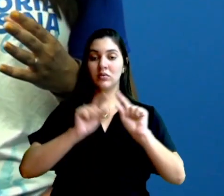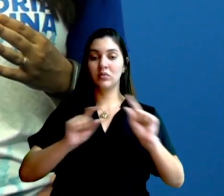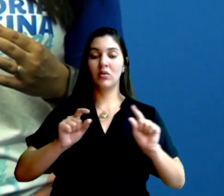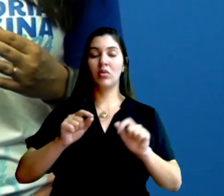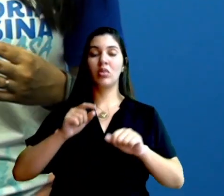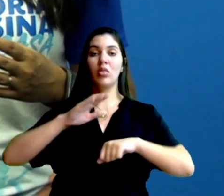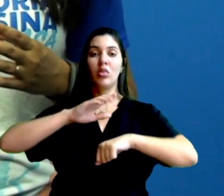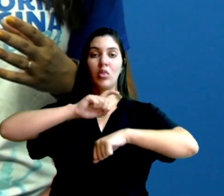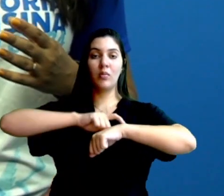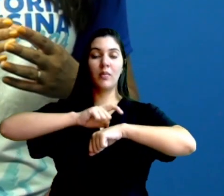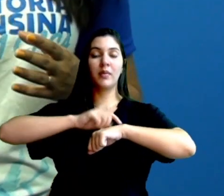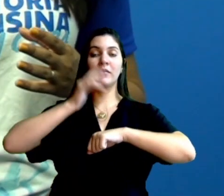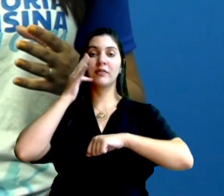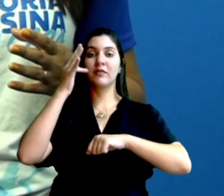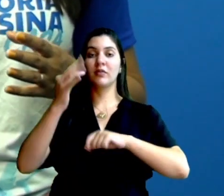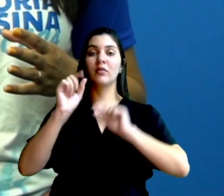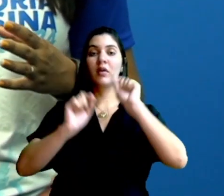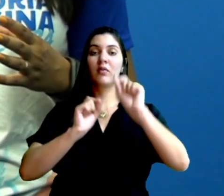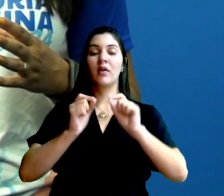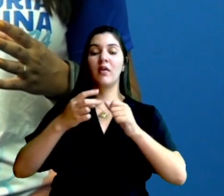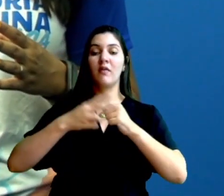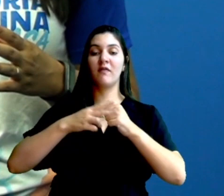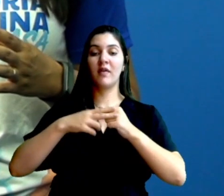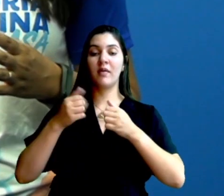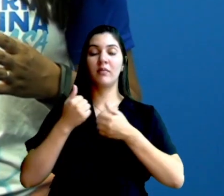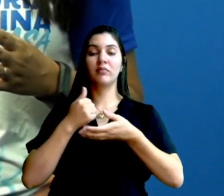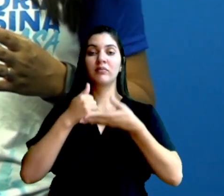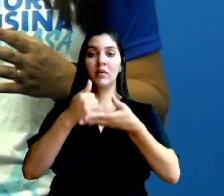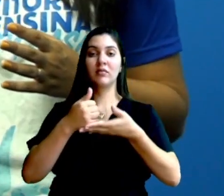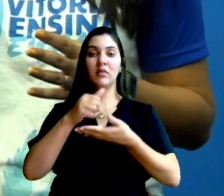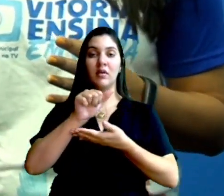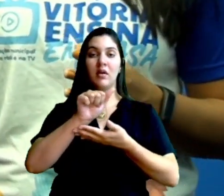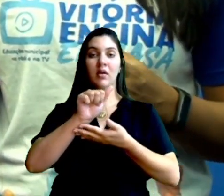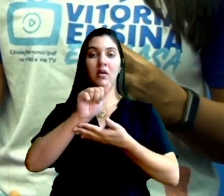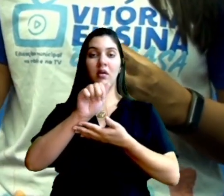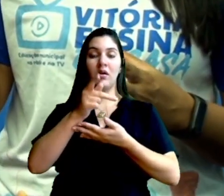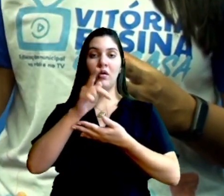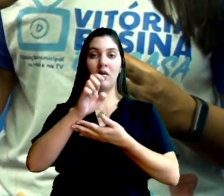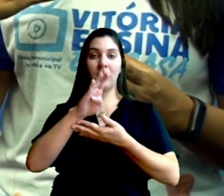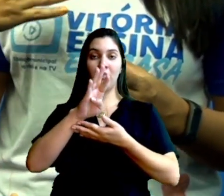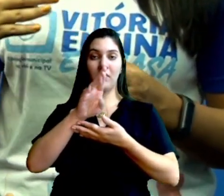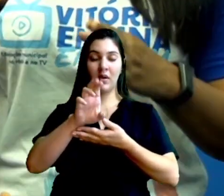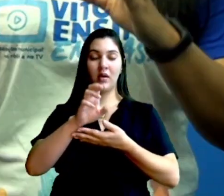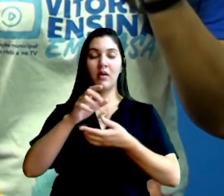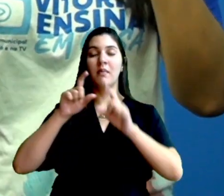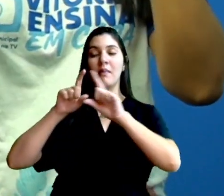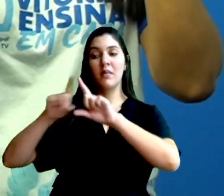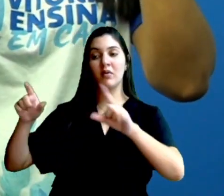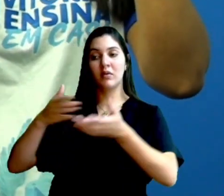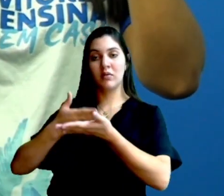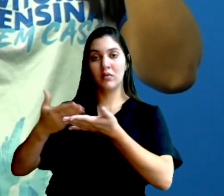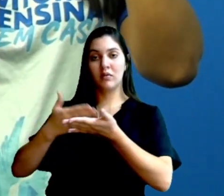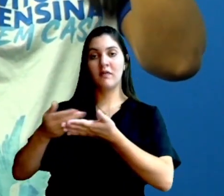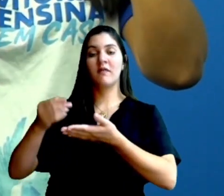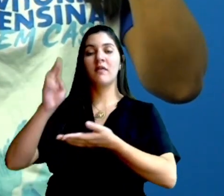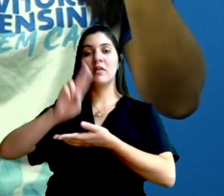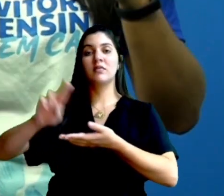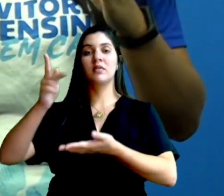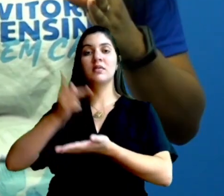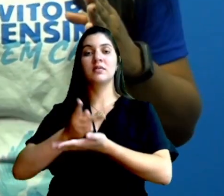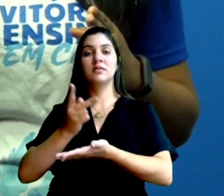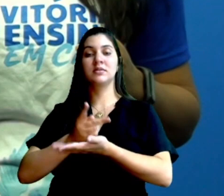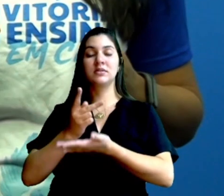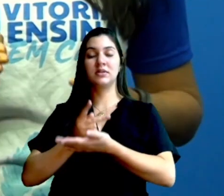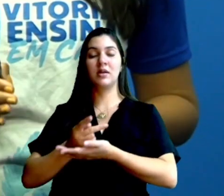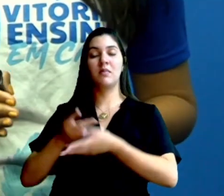tempo futuro, é o verbo auxiliar haber, que é aquele que está na tabela do início e você vai usar ele